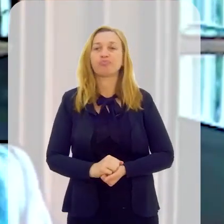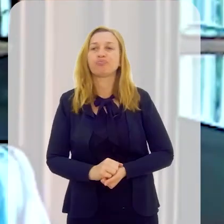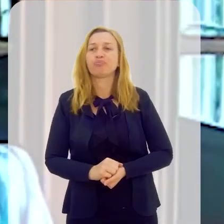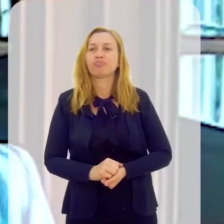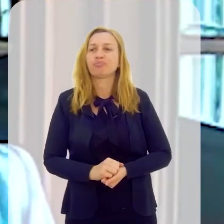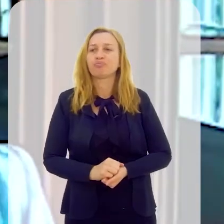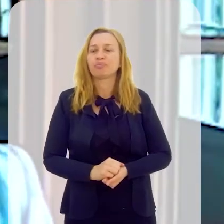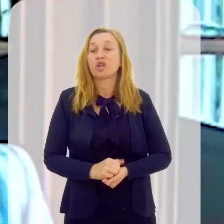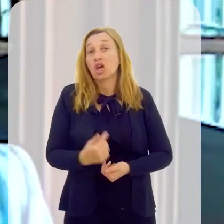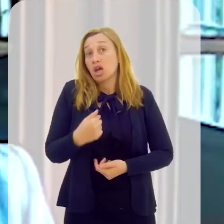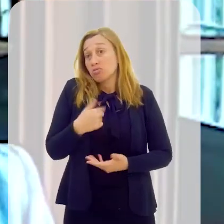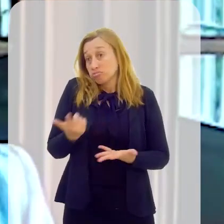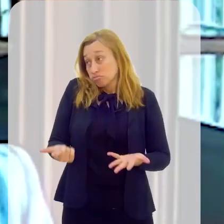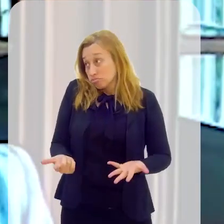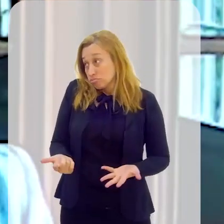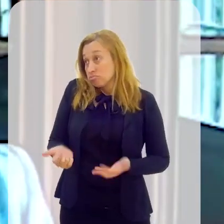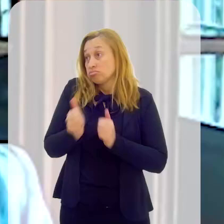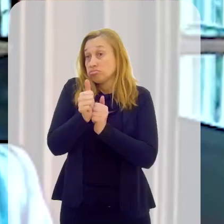forma, se referiu, né?